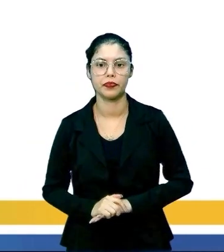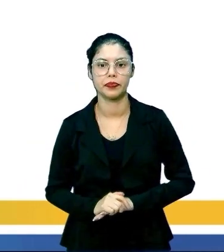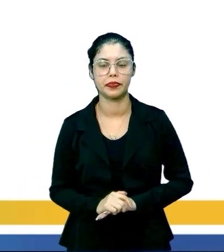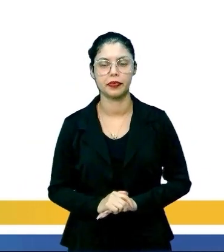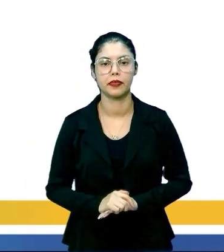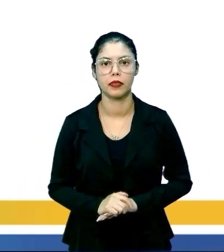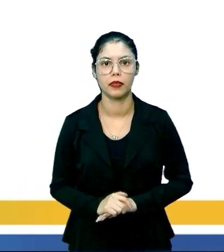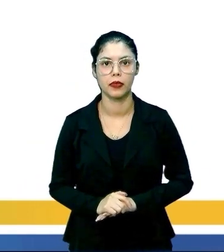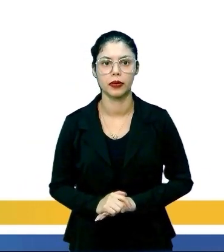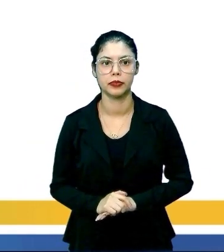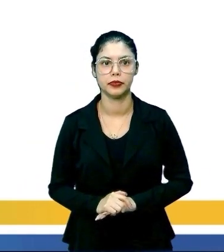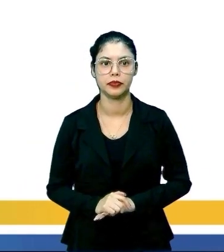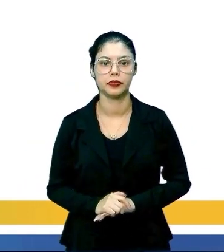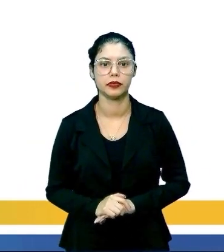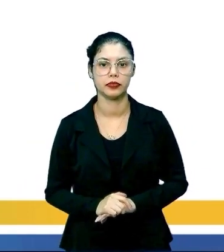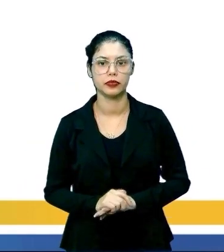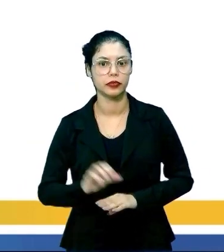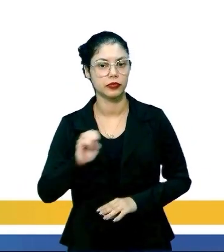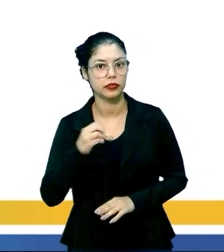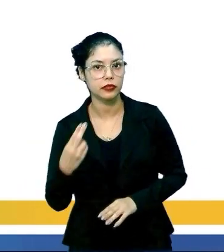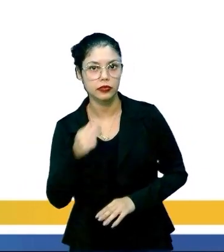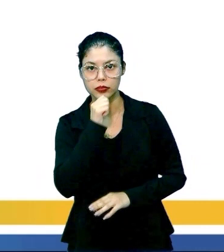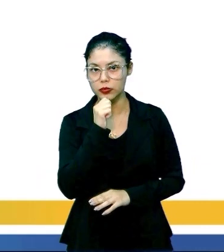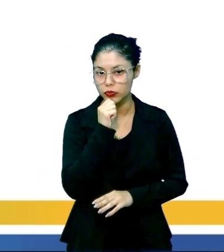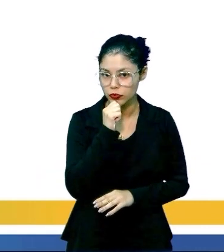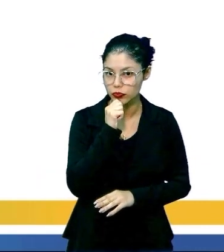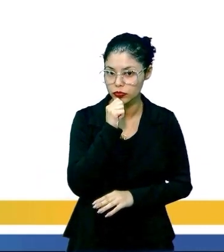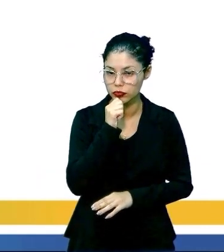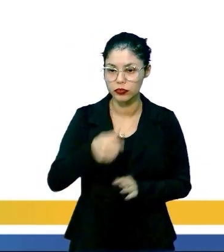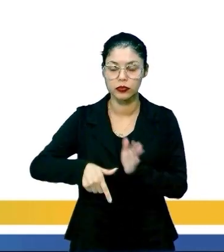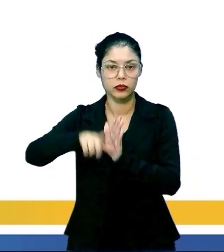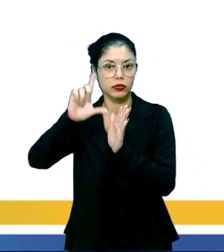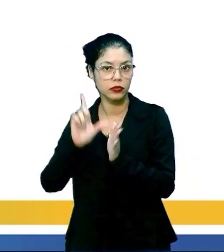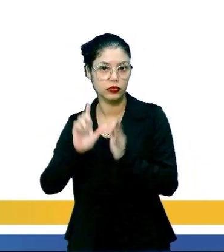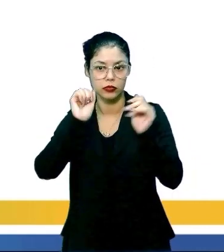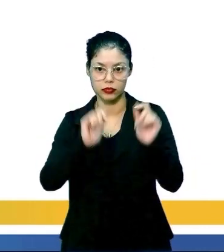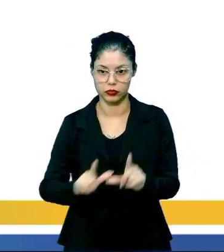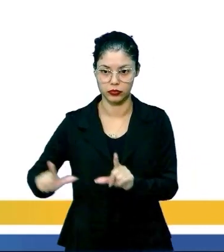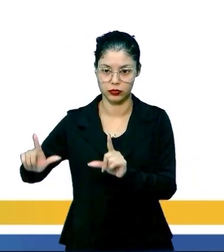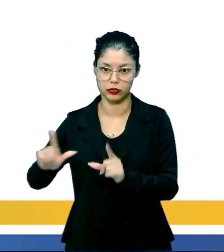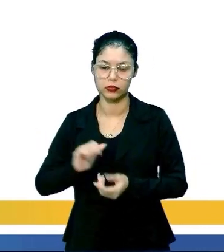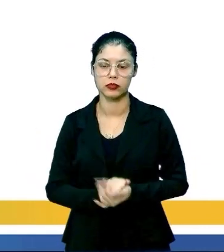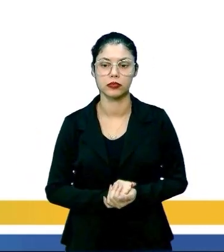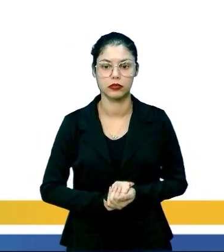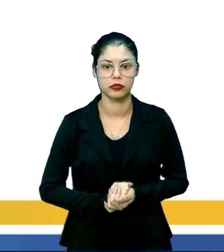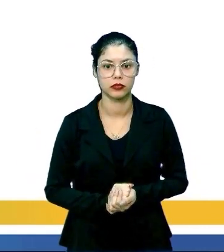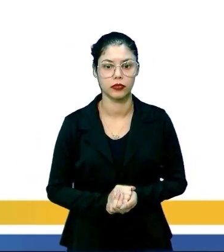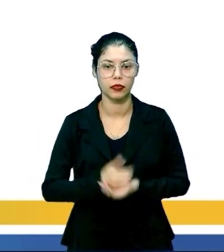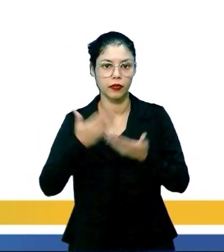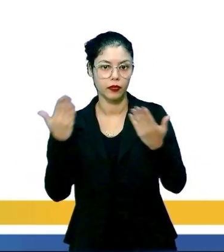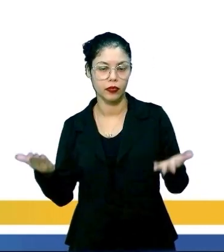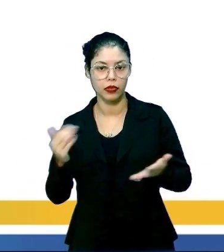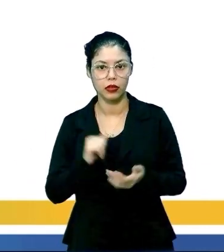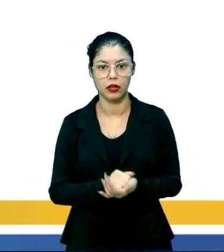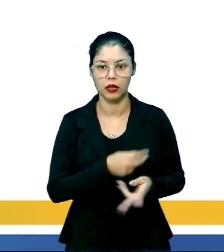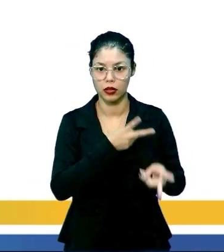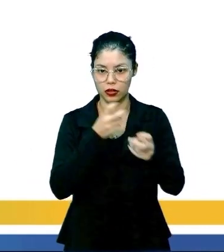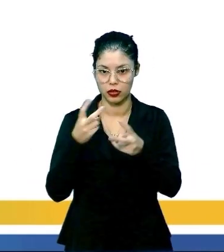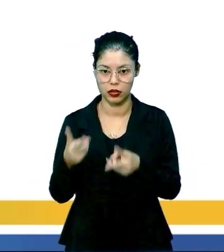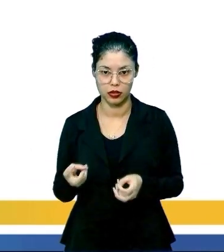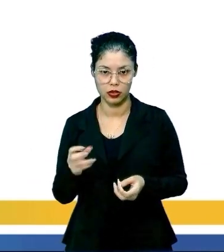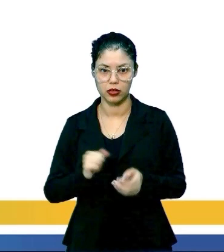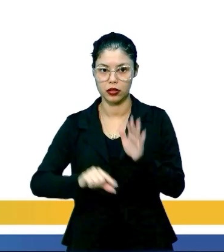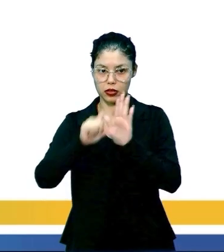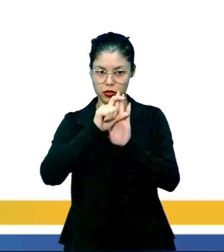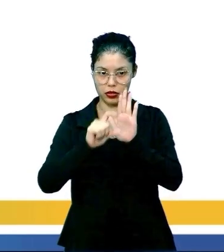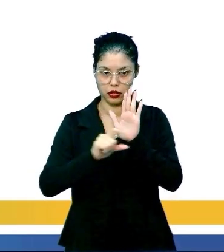diferentes no conjunto B. Ou seja, antes de eu ir para o próximo, pessoal, então observa